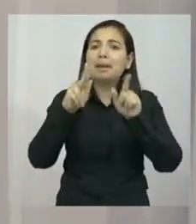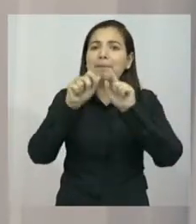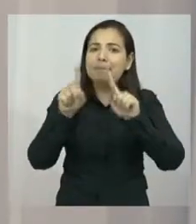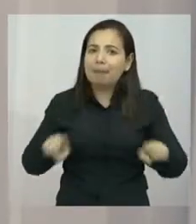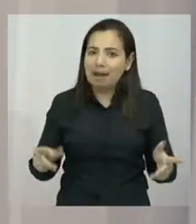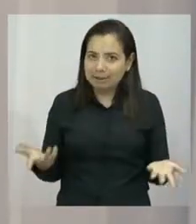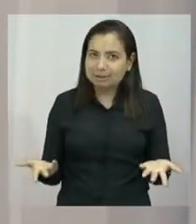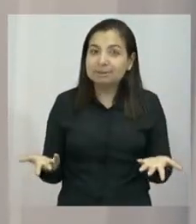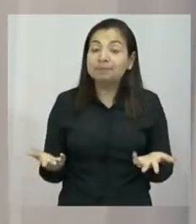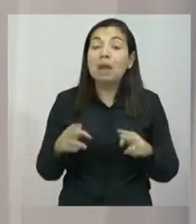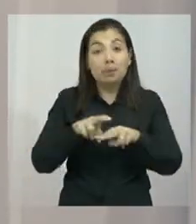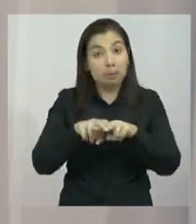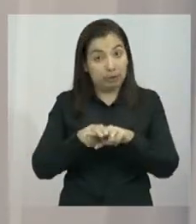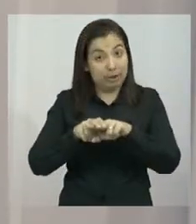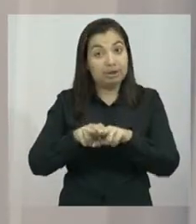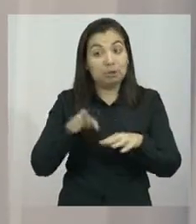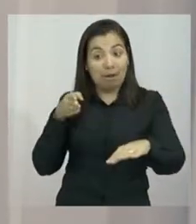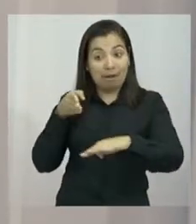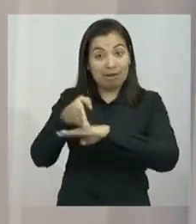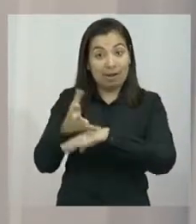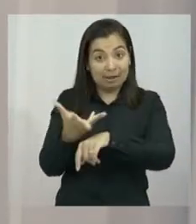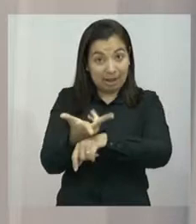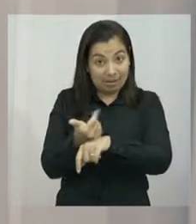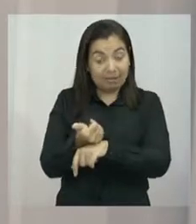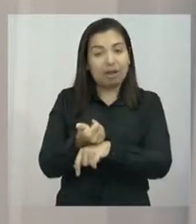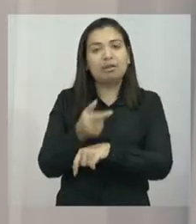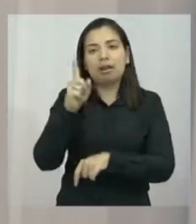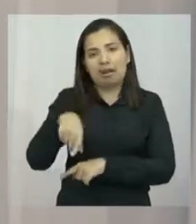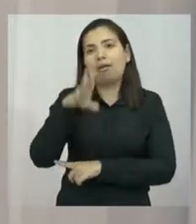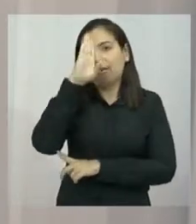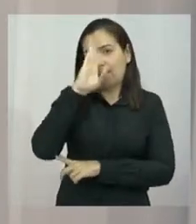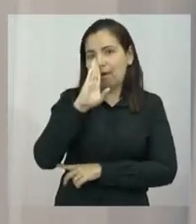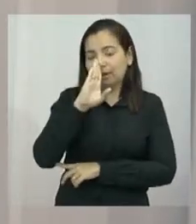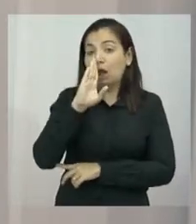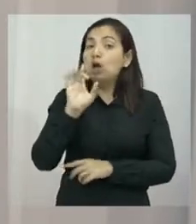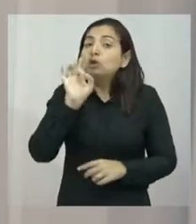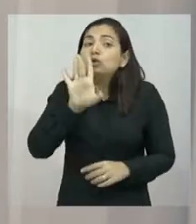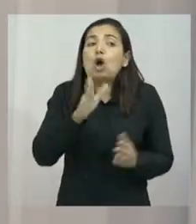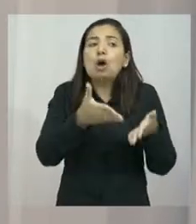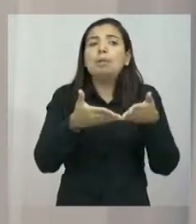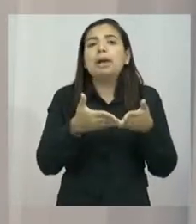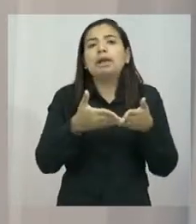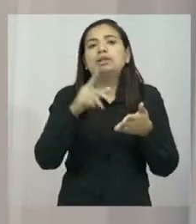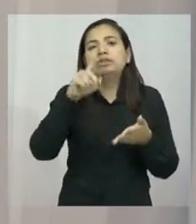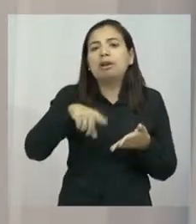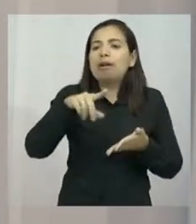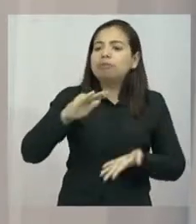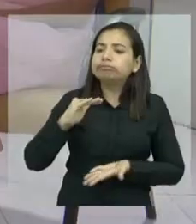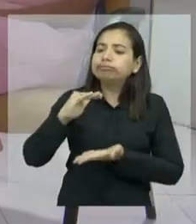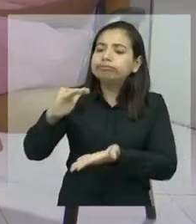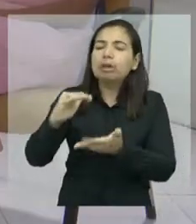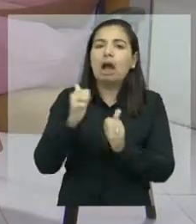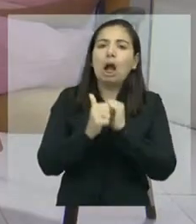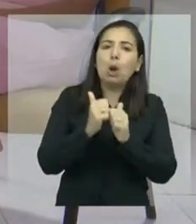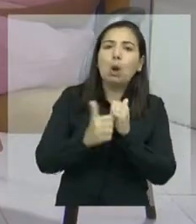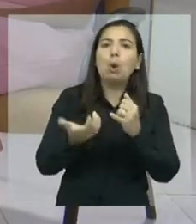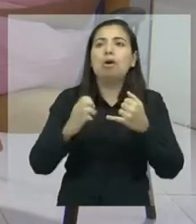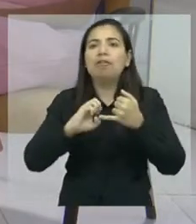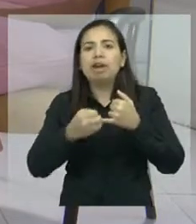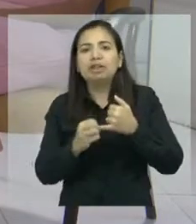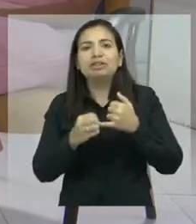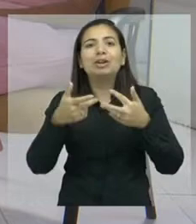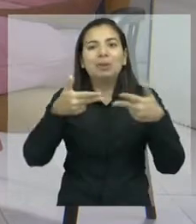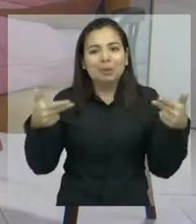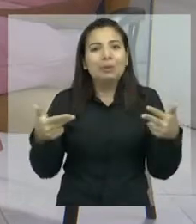franca, né? O que nós pedimos é uma contribuição de 1 quilo de alimento não perecível. Exatamente. E o